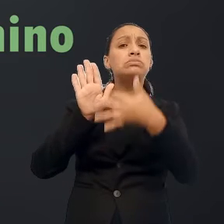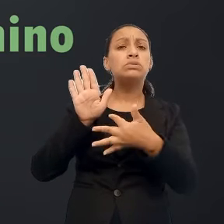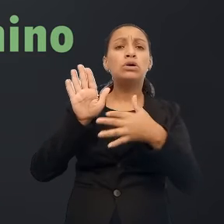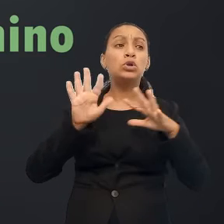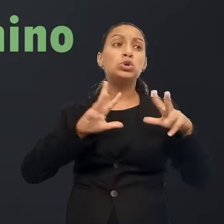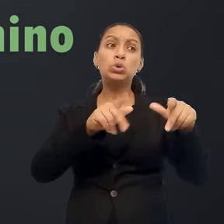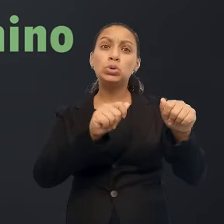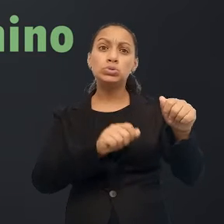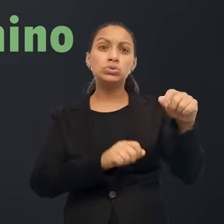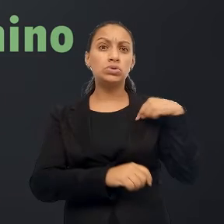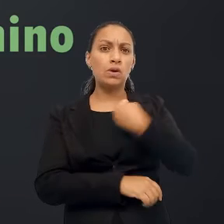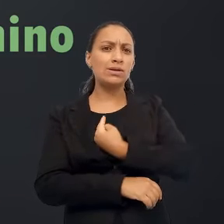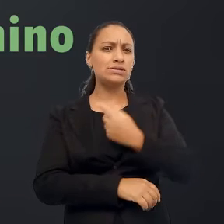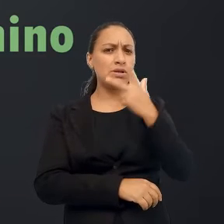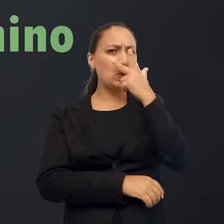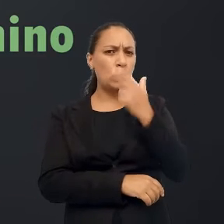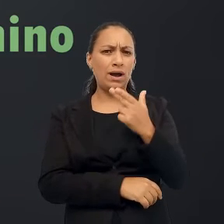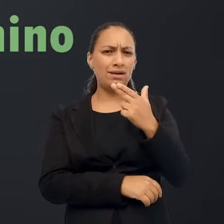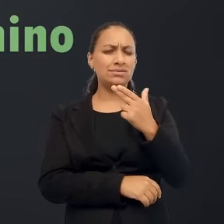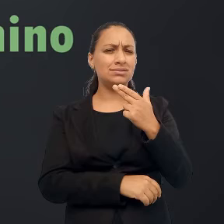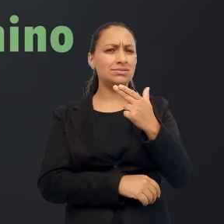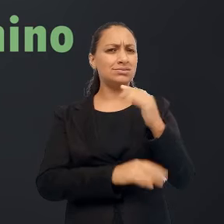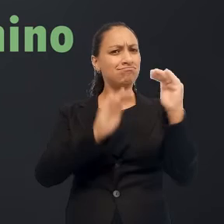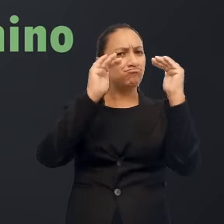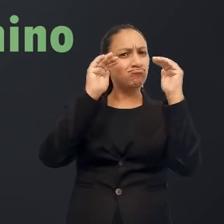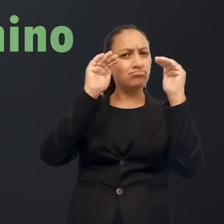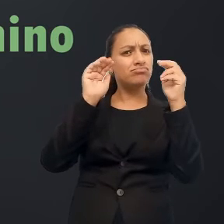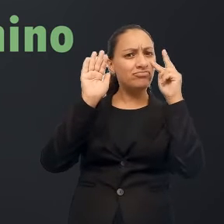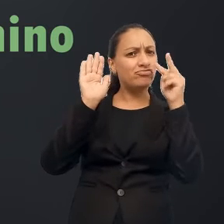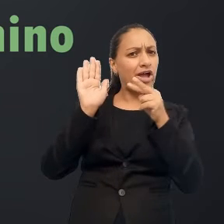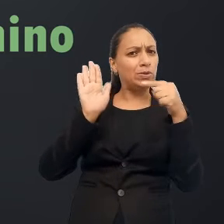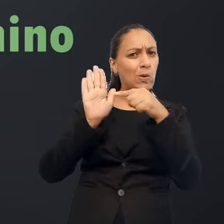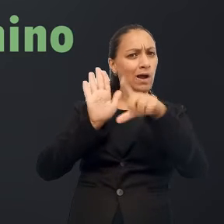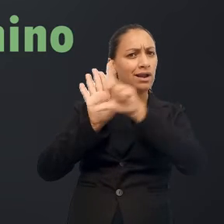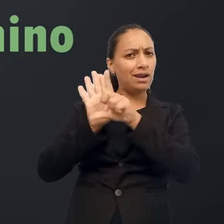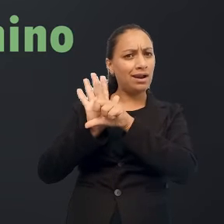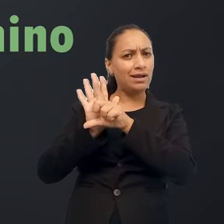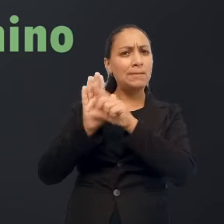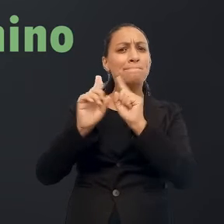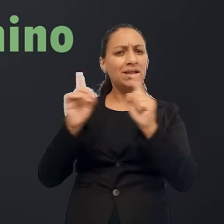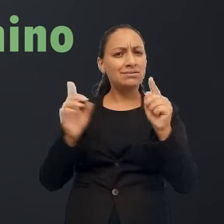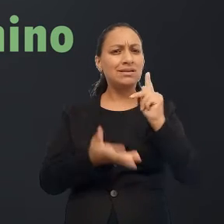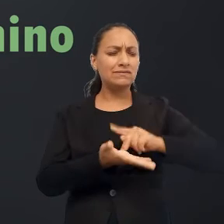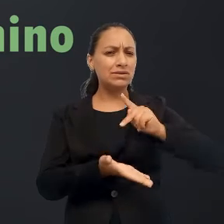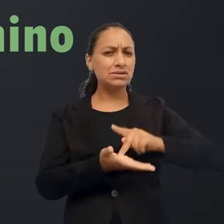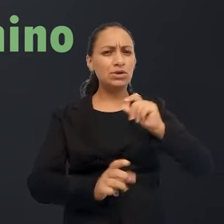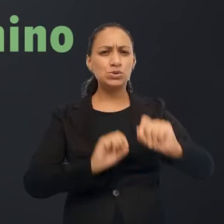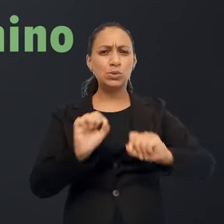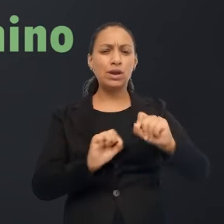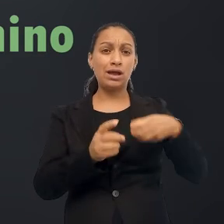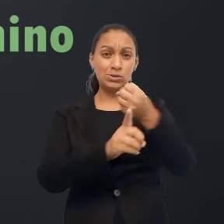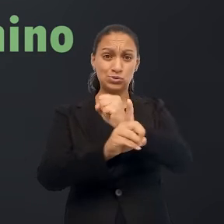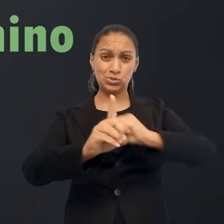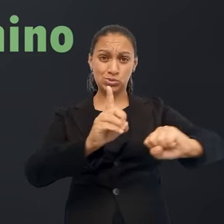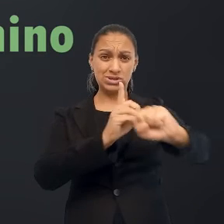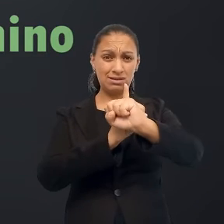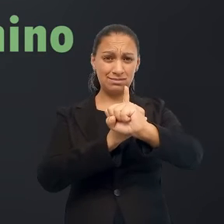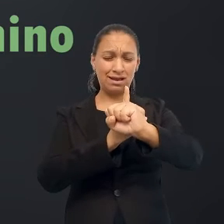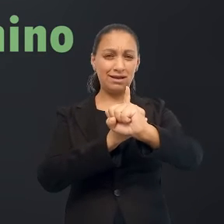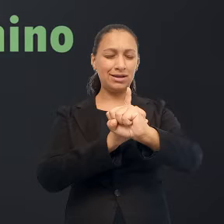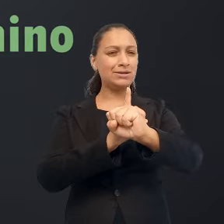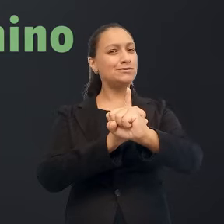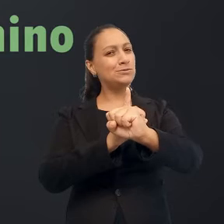iguais perante a lei. Só que, na verdade, a nossa sociedade ela